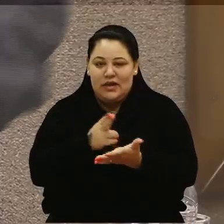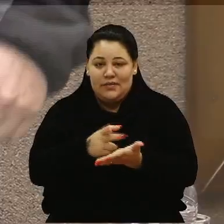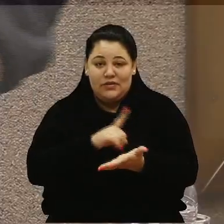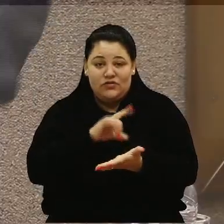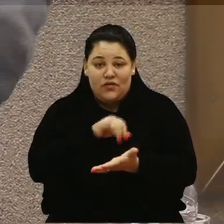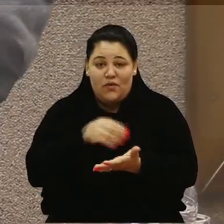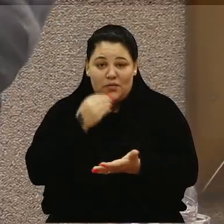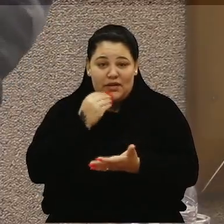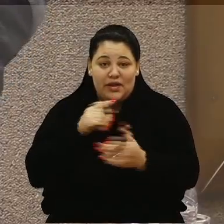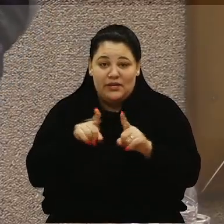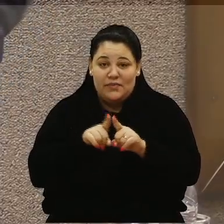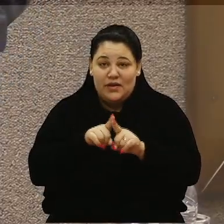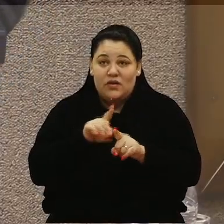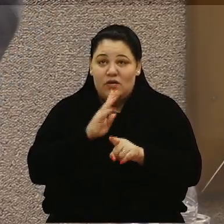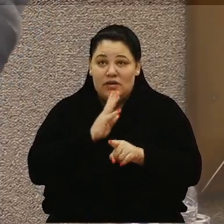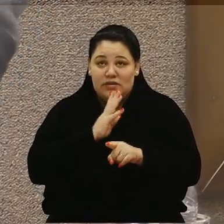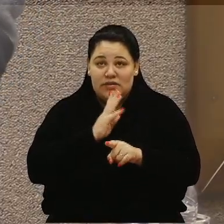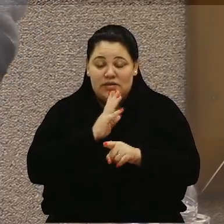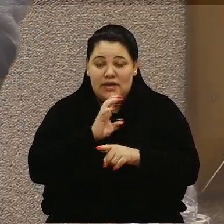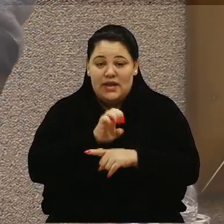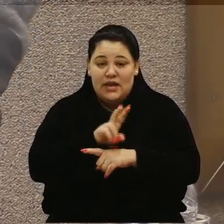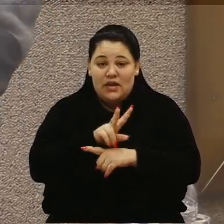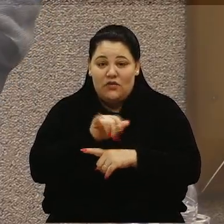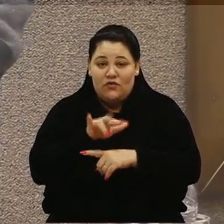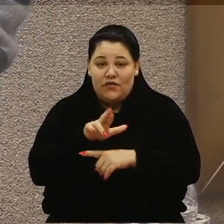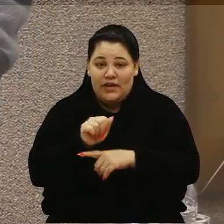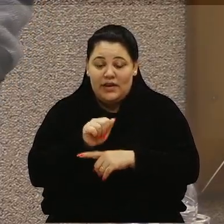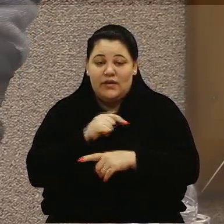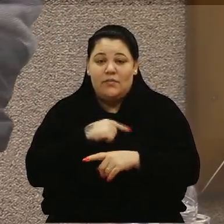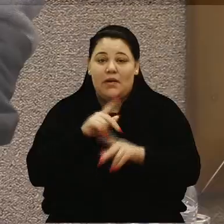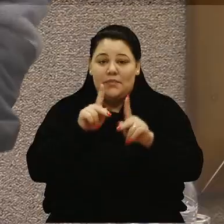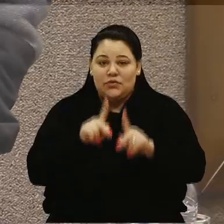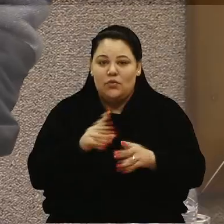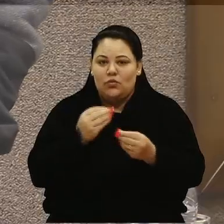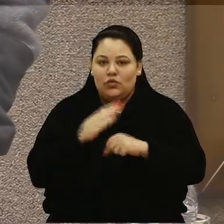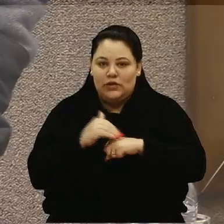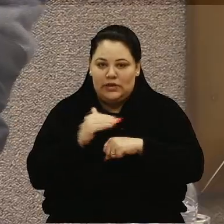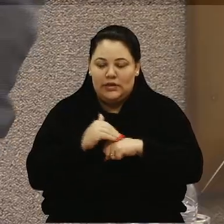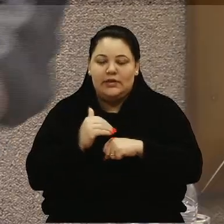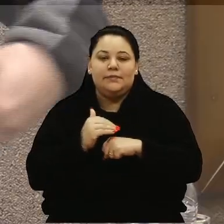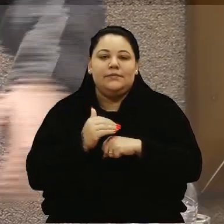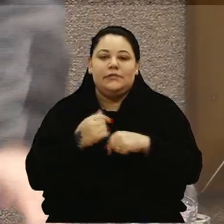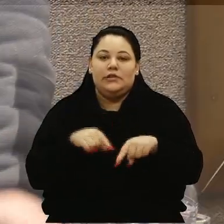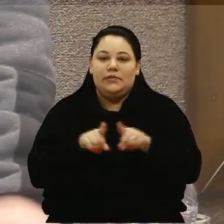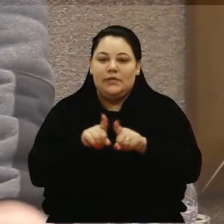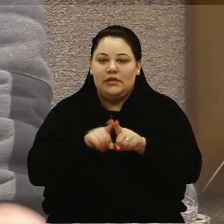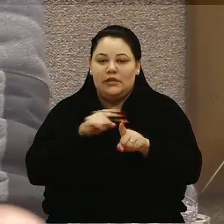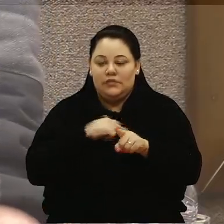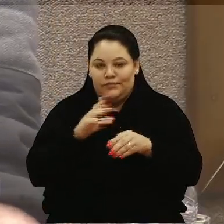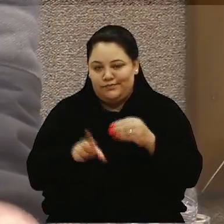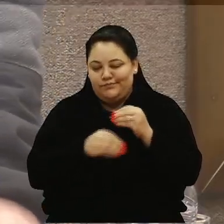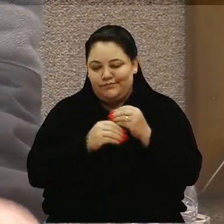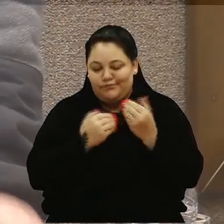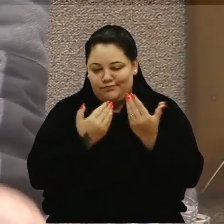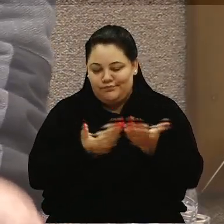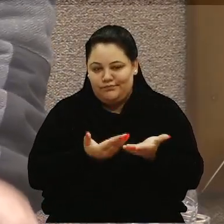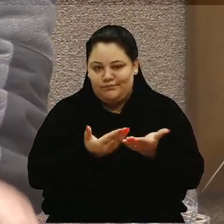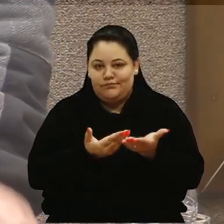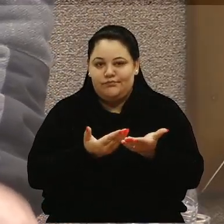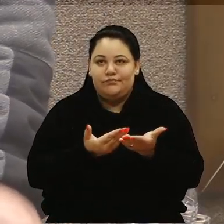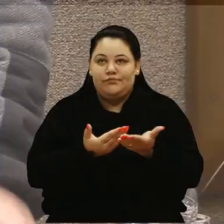conhecer a dona Elvira, né? Dona Elvira é uma pessoa muito querida, muito carinhosa. Então, me somo aí também à